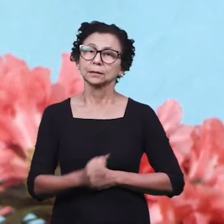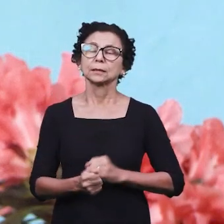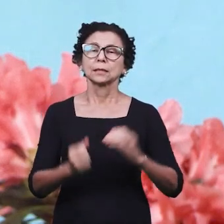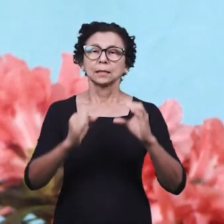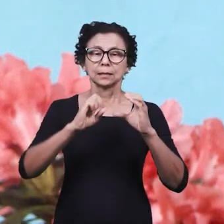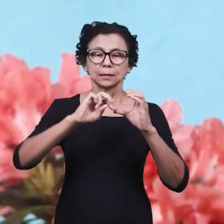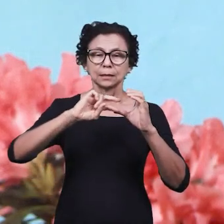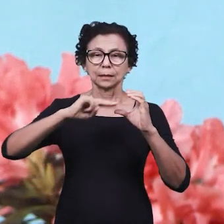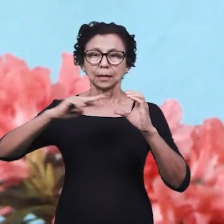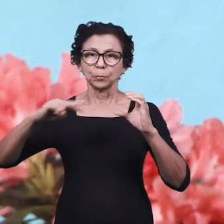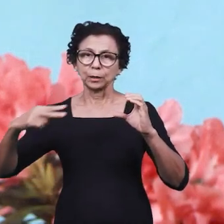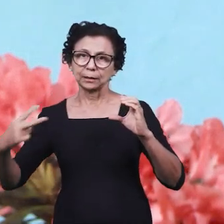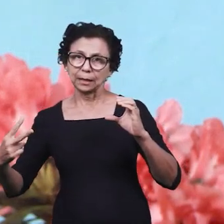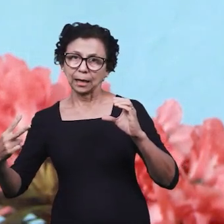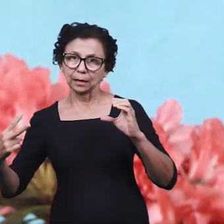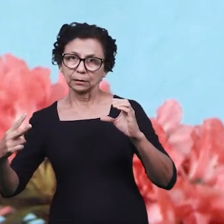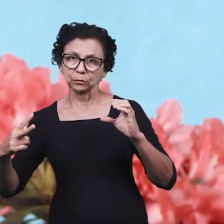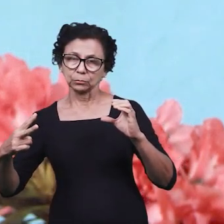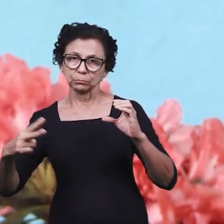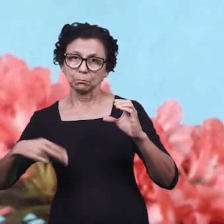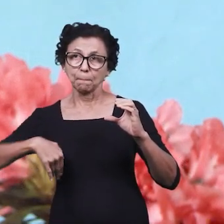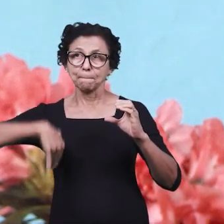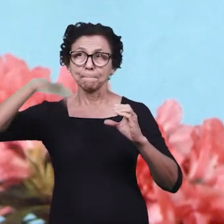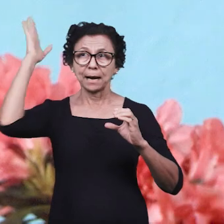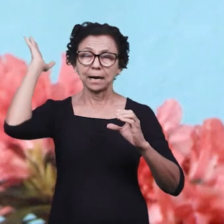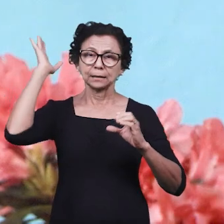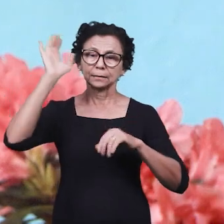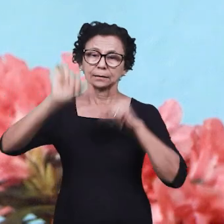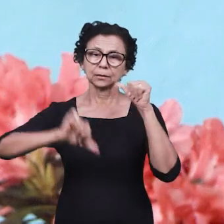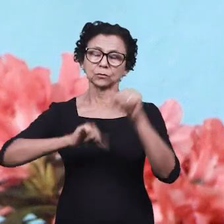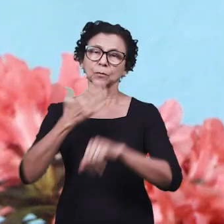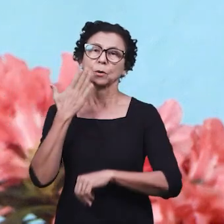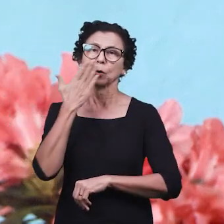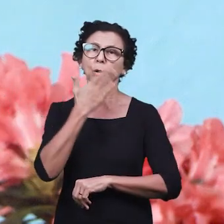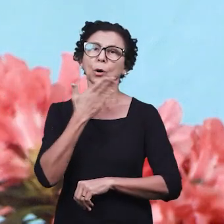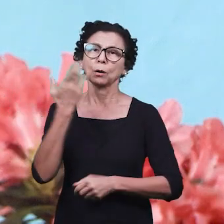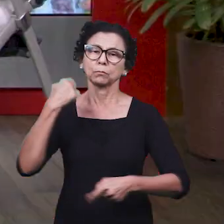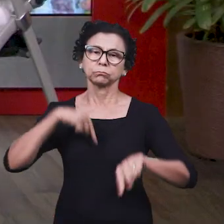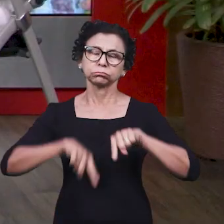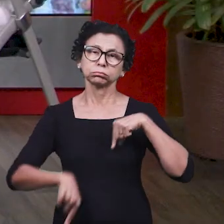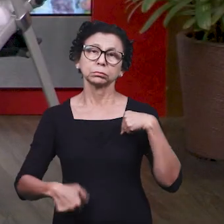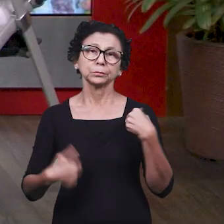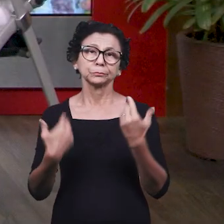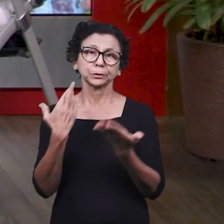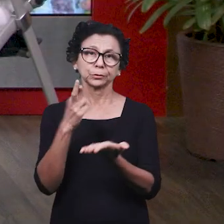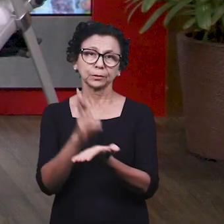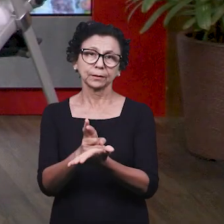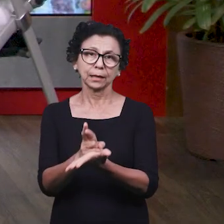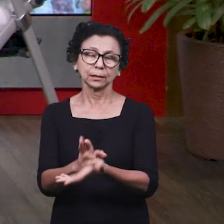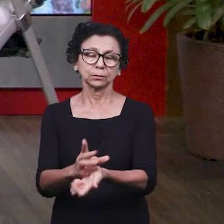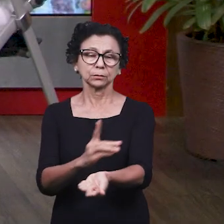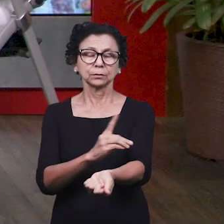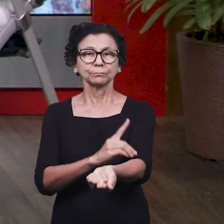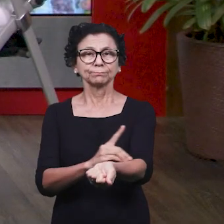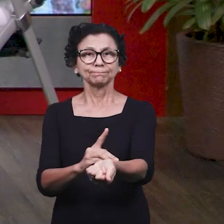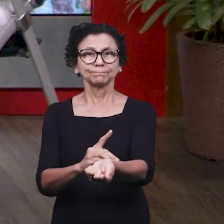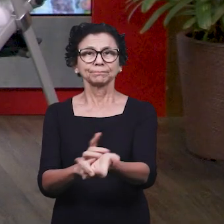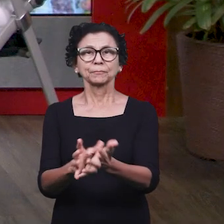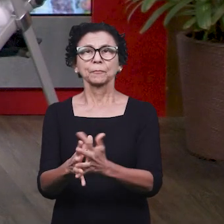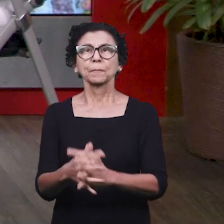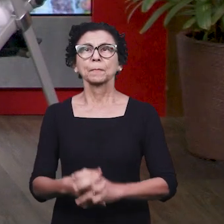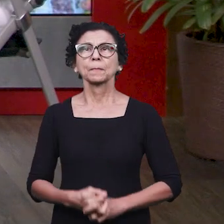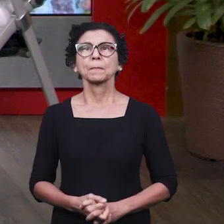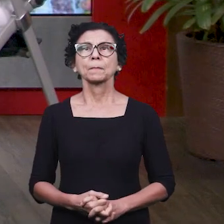em excesso vira açúcar no organismo. Então, consequentemente, eleva a minha glicose. Nós separamos aqui, né,